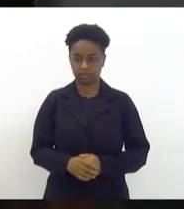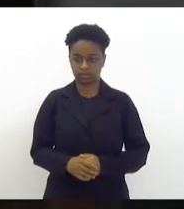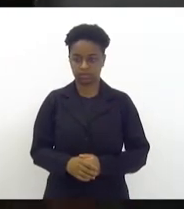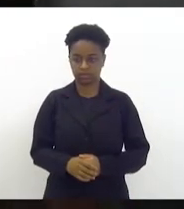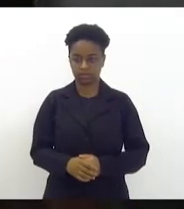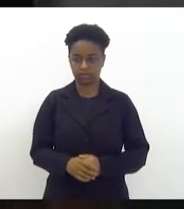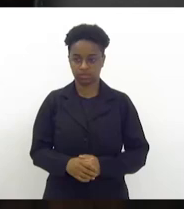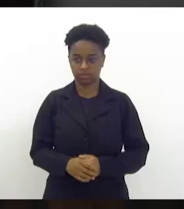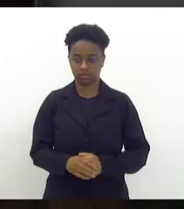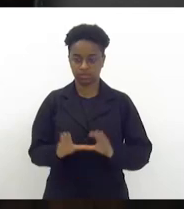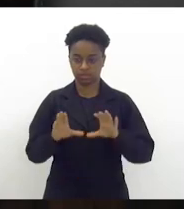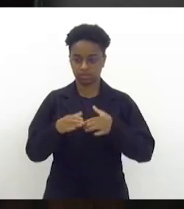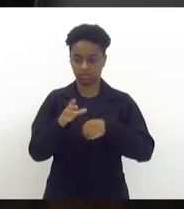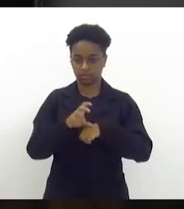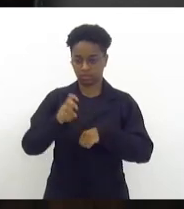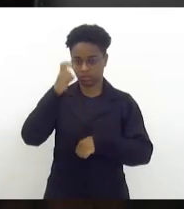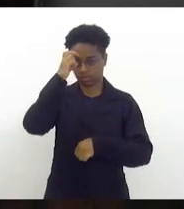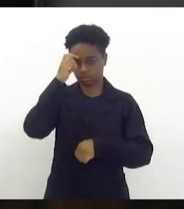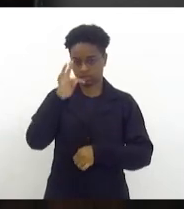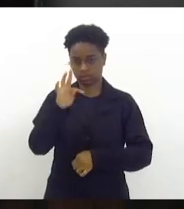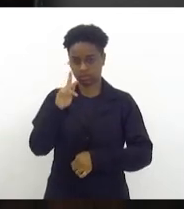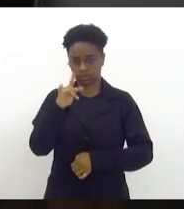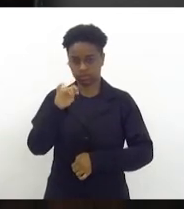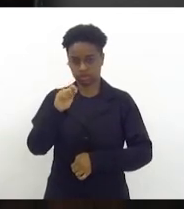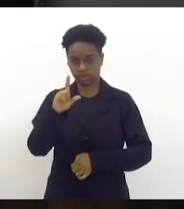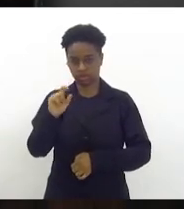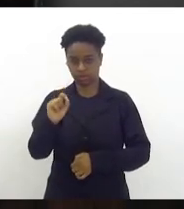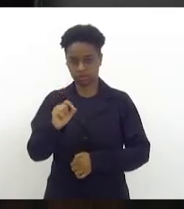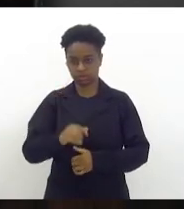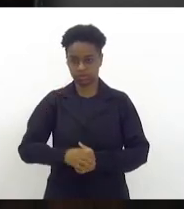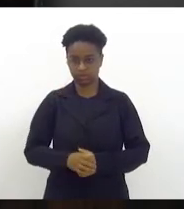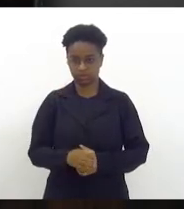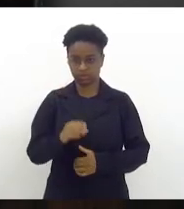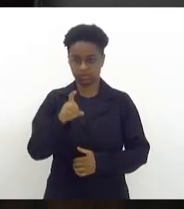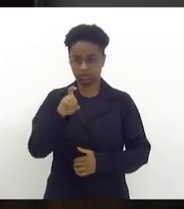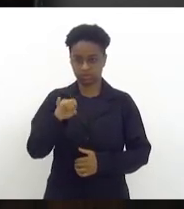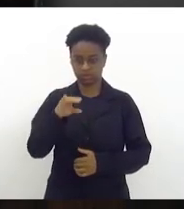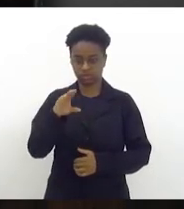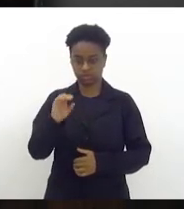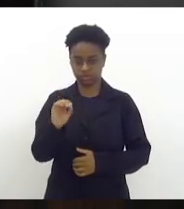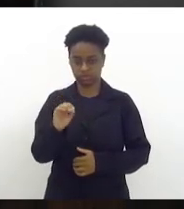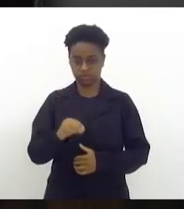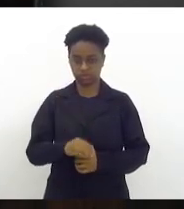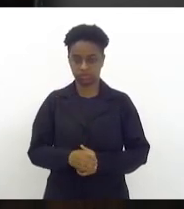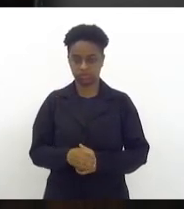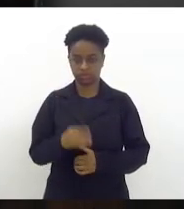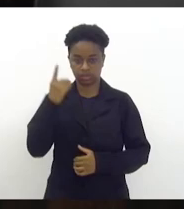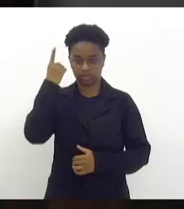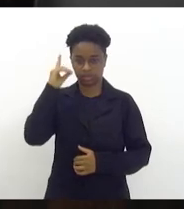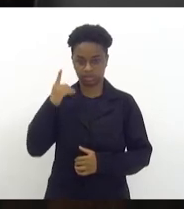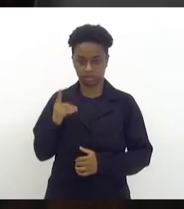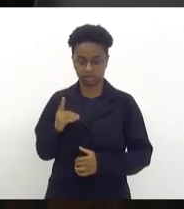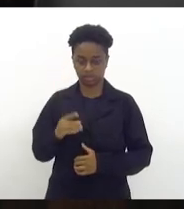Pela Comissão de Cultura, Tiago Galhaço, Chico Machado, Dani